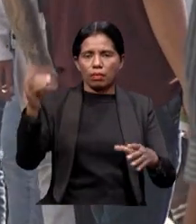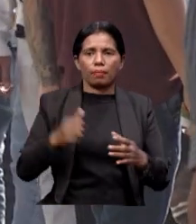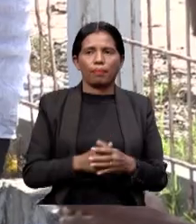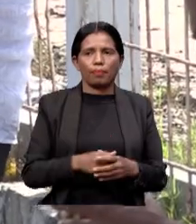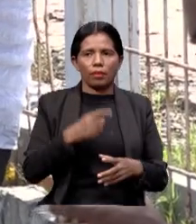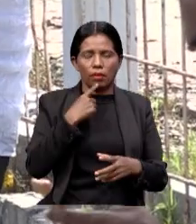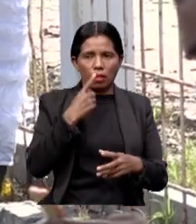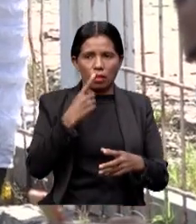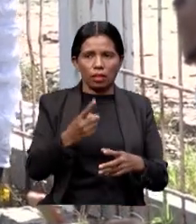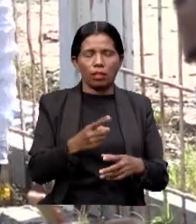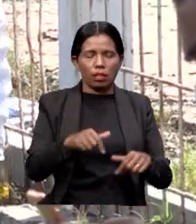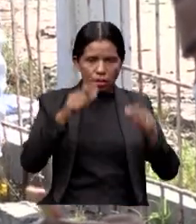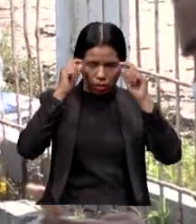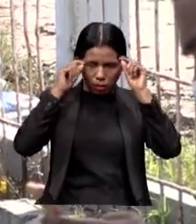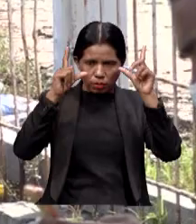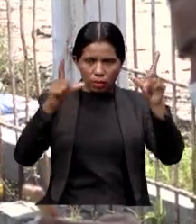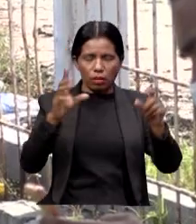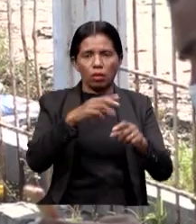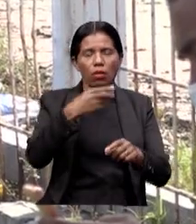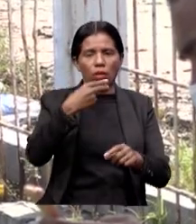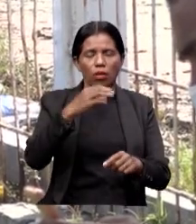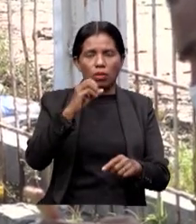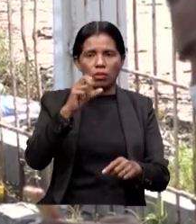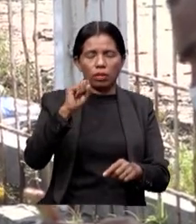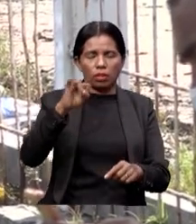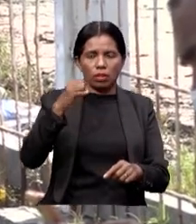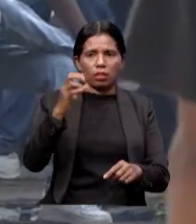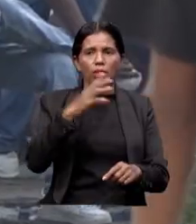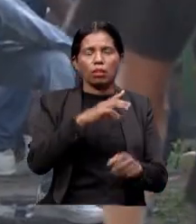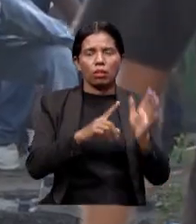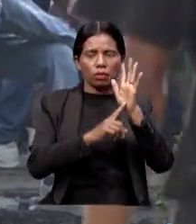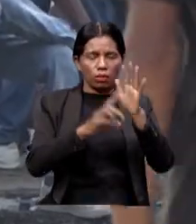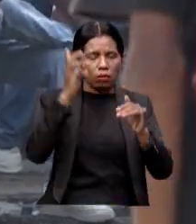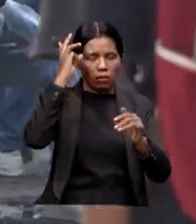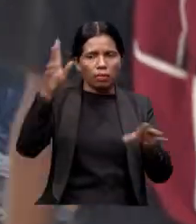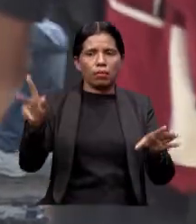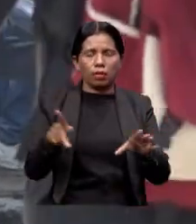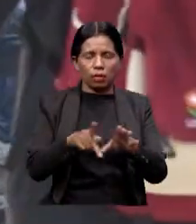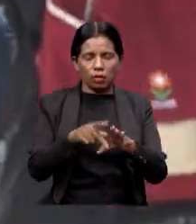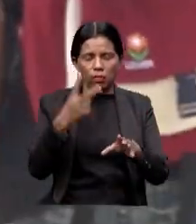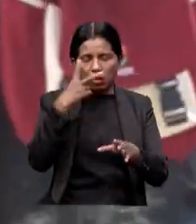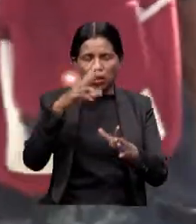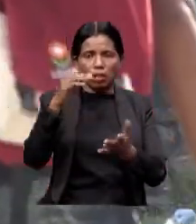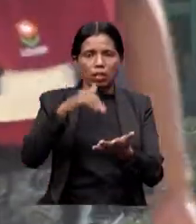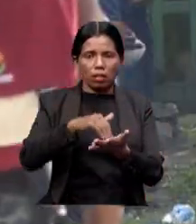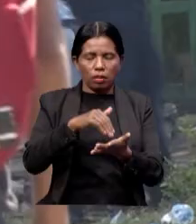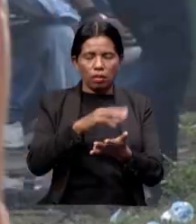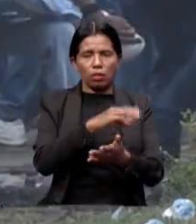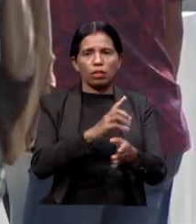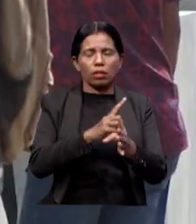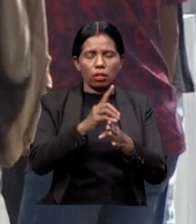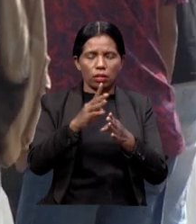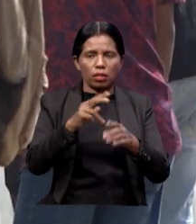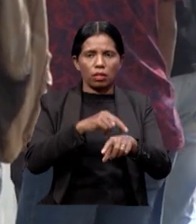embaixador Coreia Sul e Timor-Leste, Hun Jin-num, há tal preocupação nem, há foi participar avaliação de desempenho da Direção Nacional de